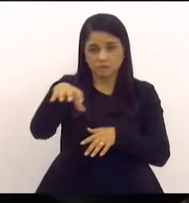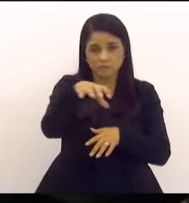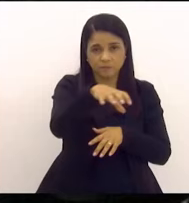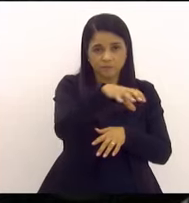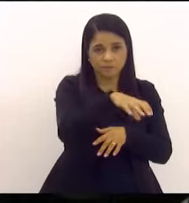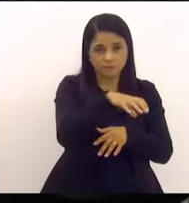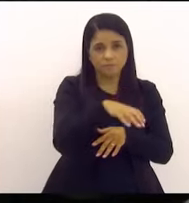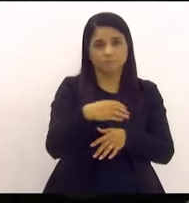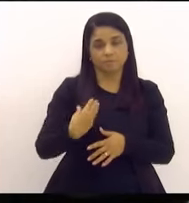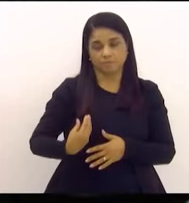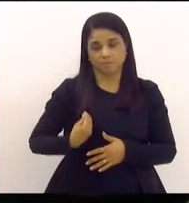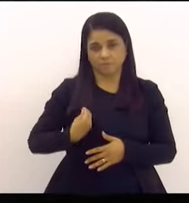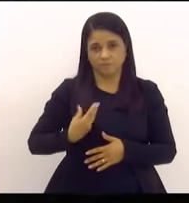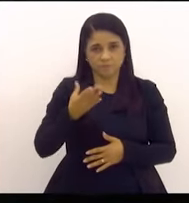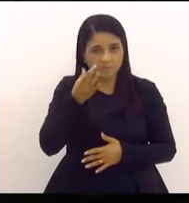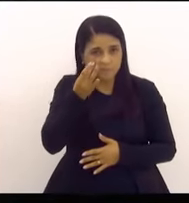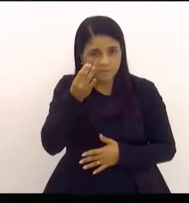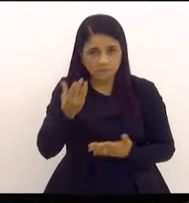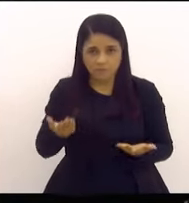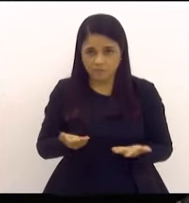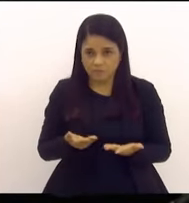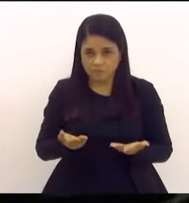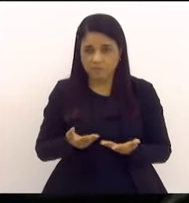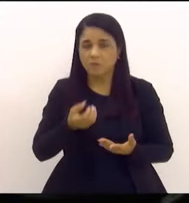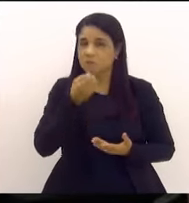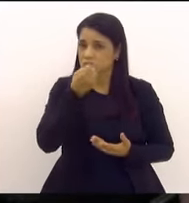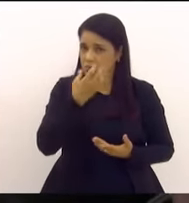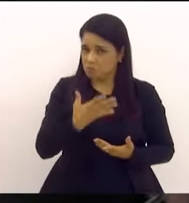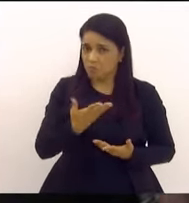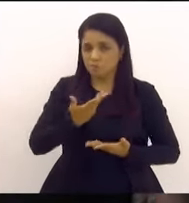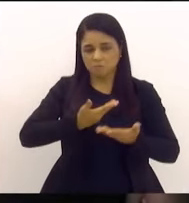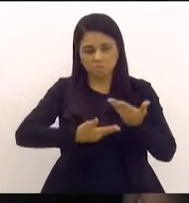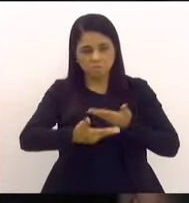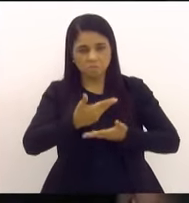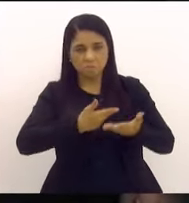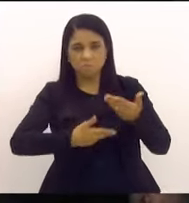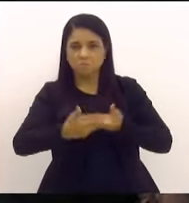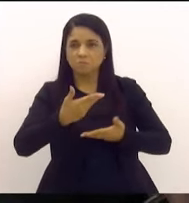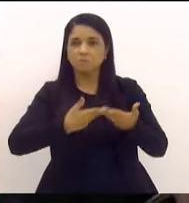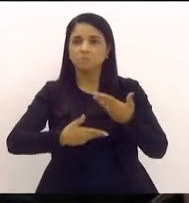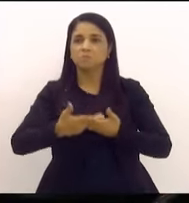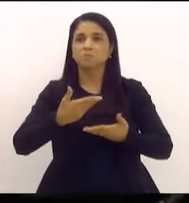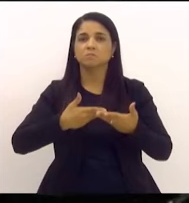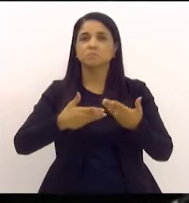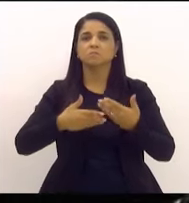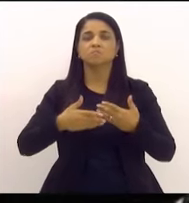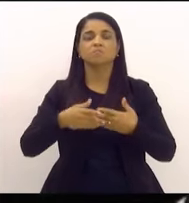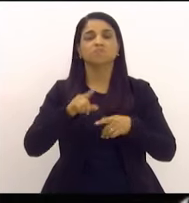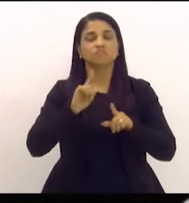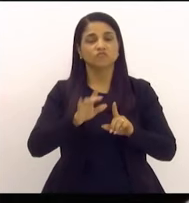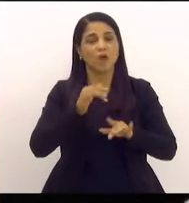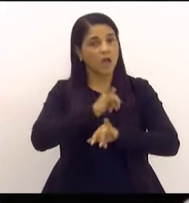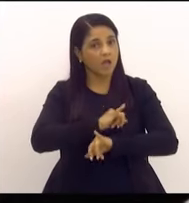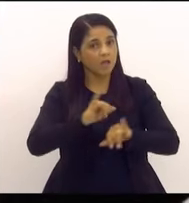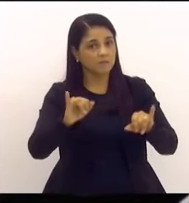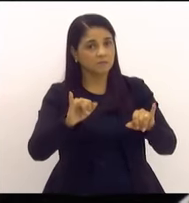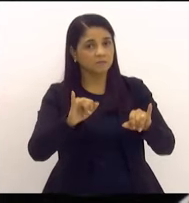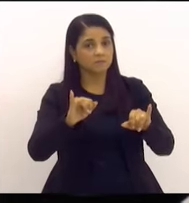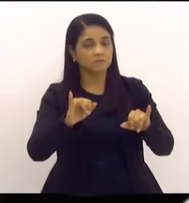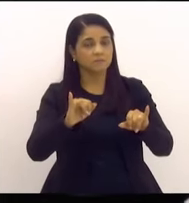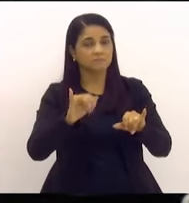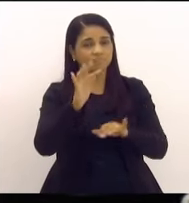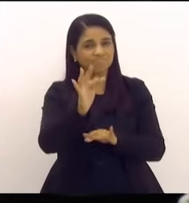aqui estão presentes, o que é muito bom e que eu reputo que já seja um prenúncio daquilo